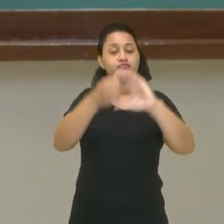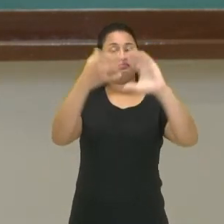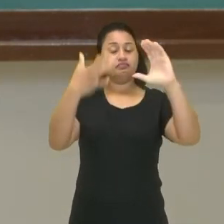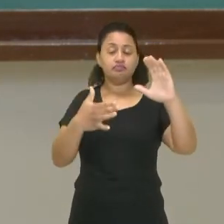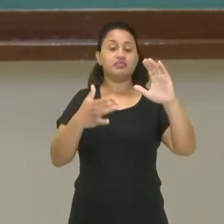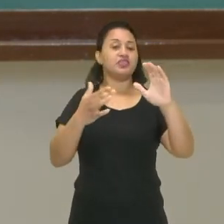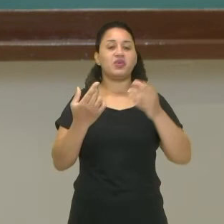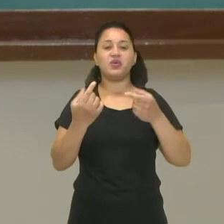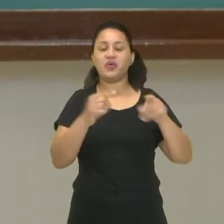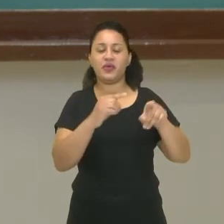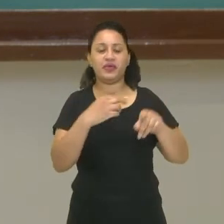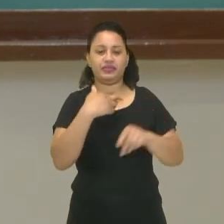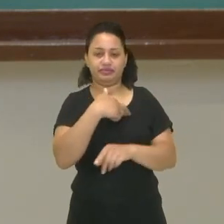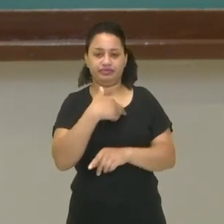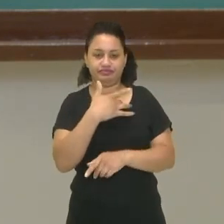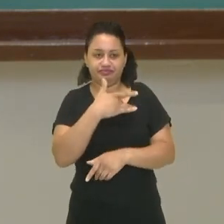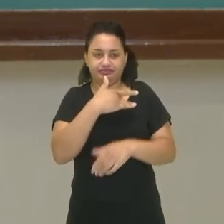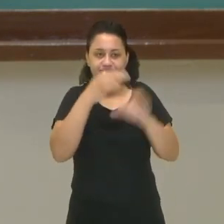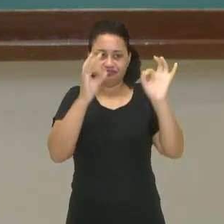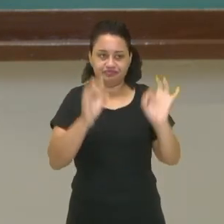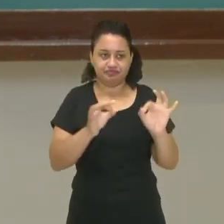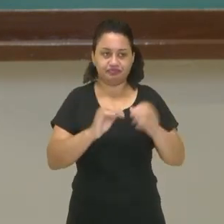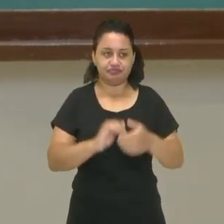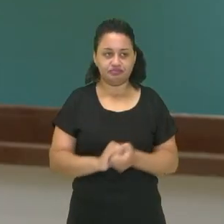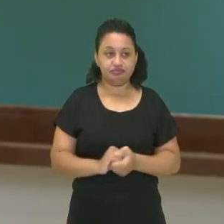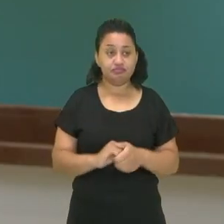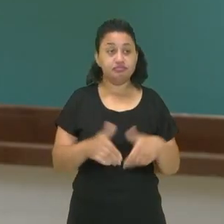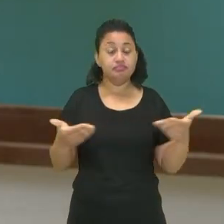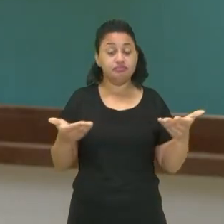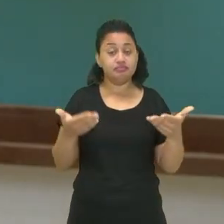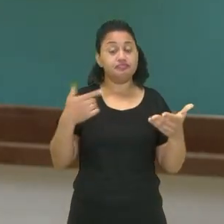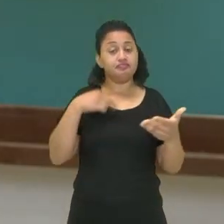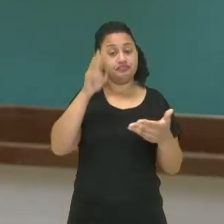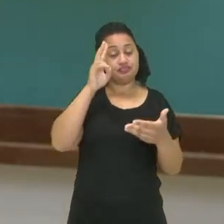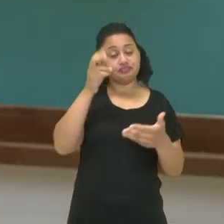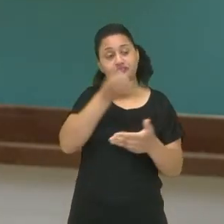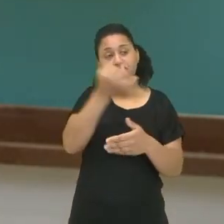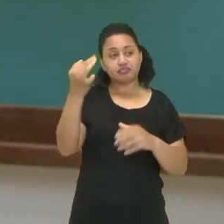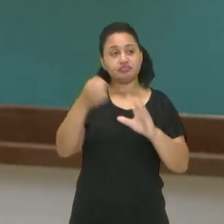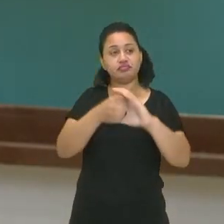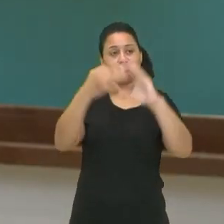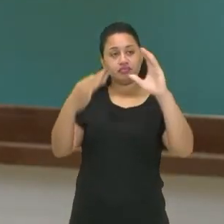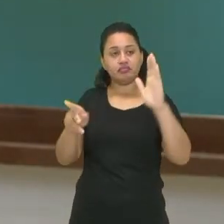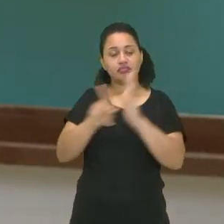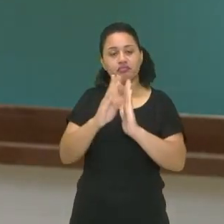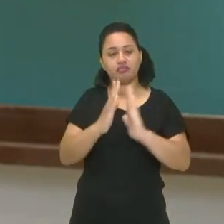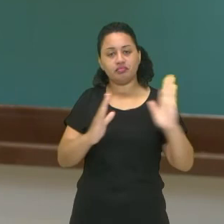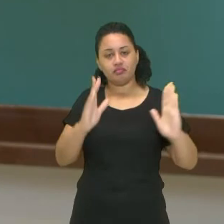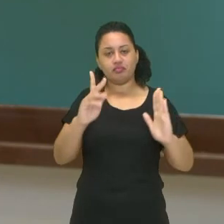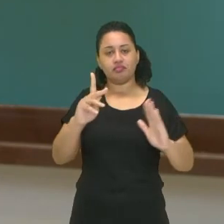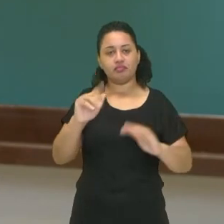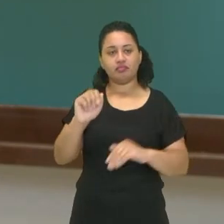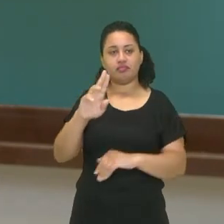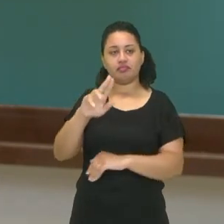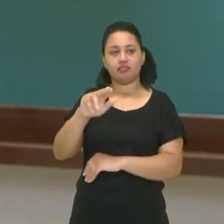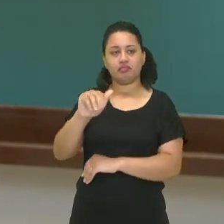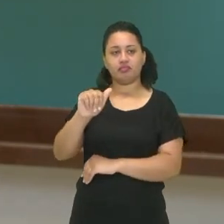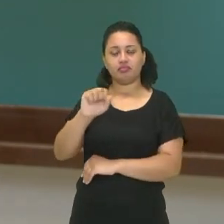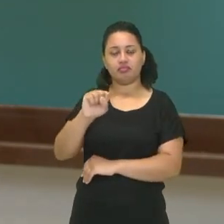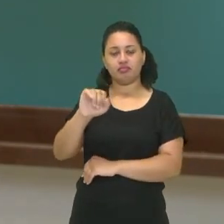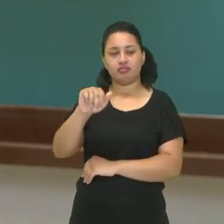características antirromânticas. Vamos lembrar algumas características parnasianas. Então, na número